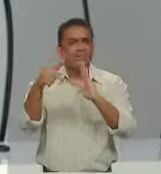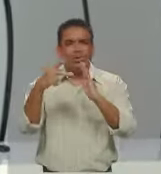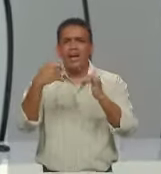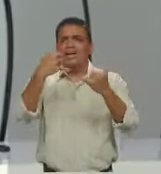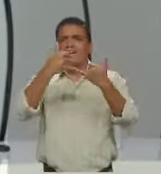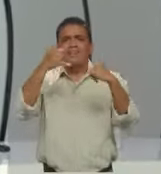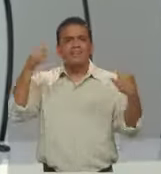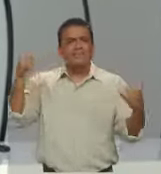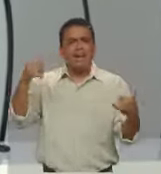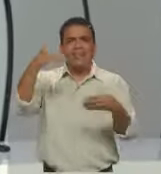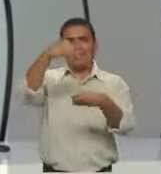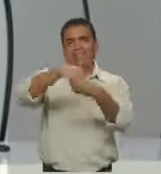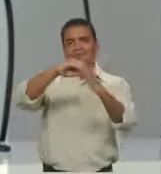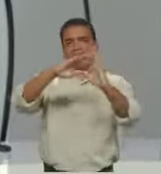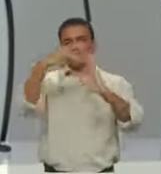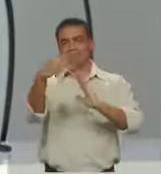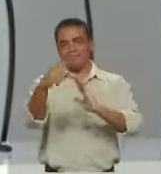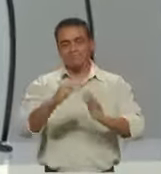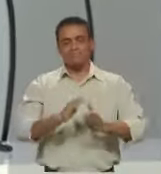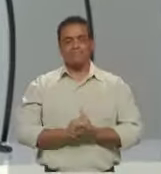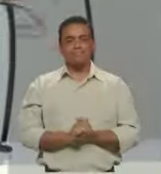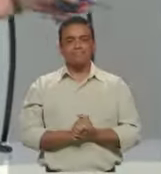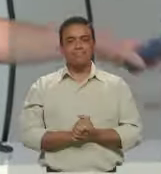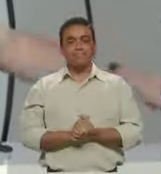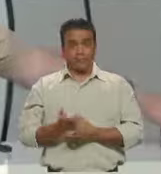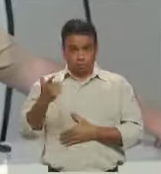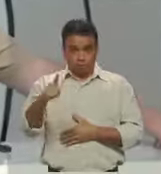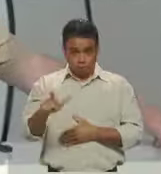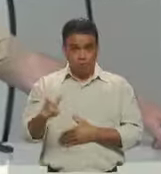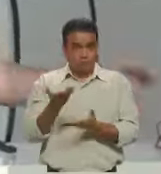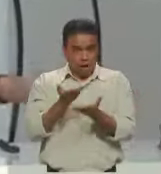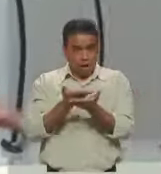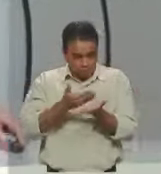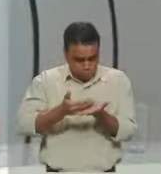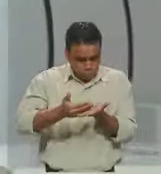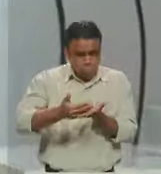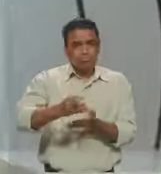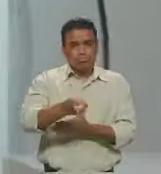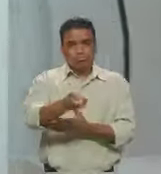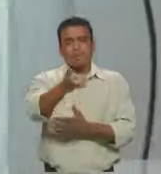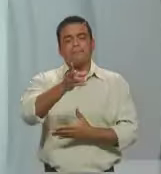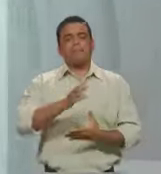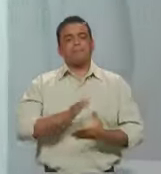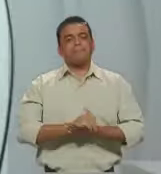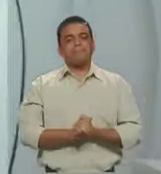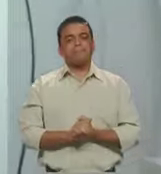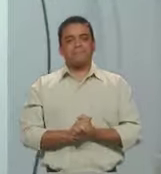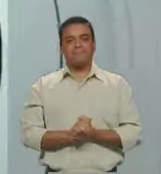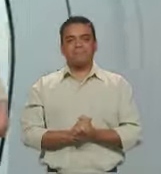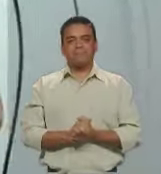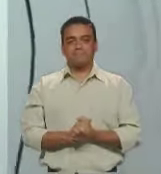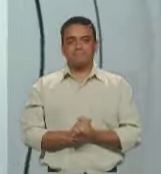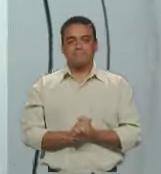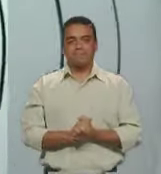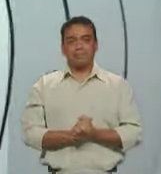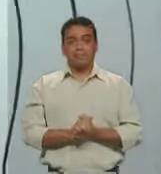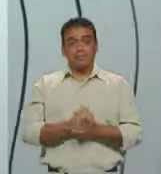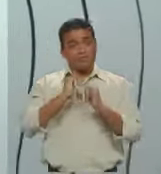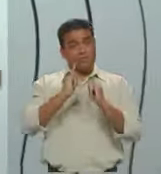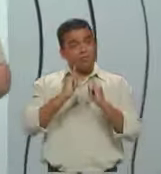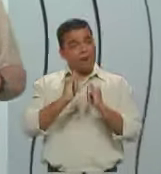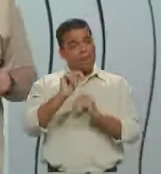eletricidade na sua casa, beleza? Então, gente, voltando aqui para nossa aula, vamos continuar aqui, ó. Vou falar agora um